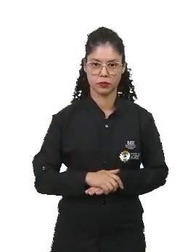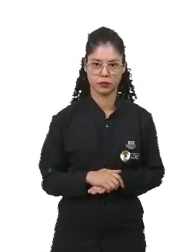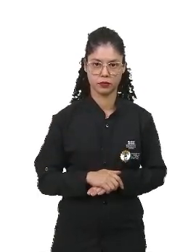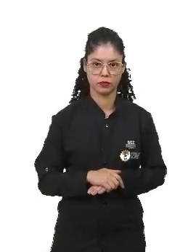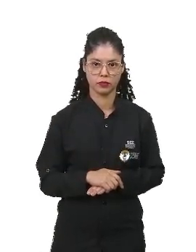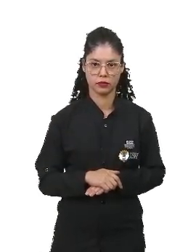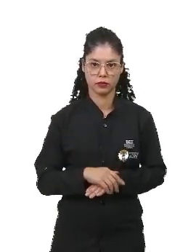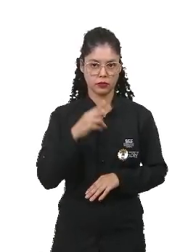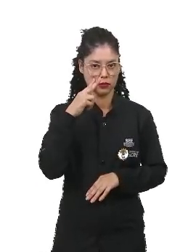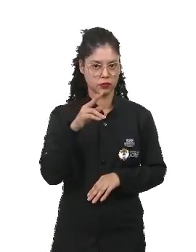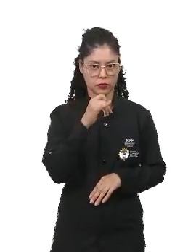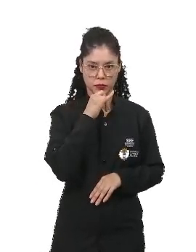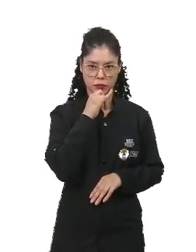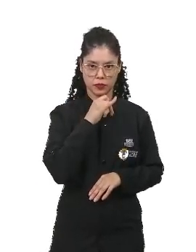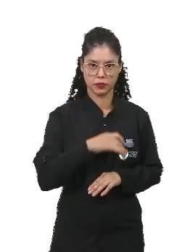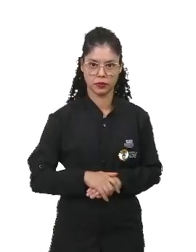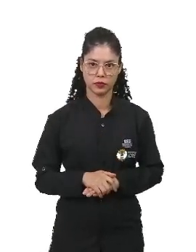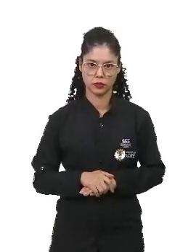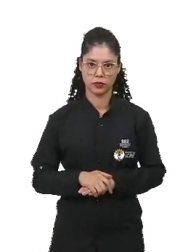Vamos ver um exemplo.